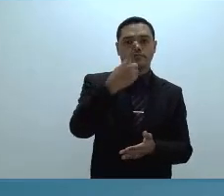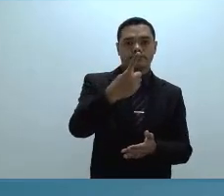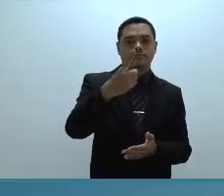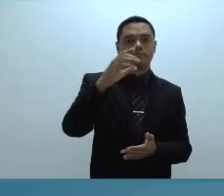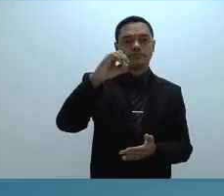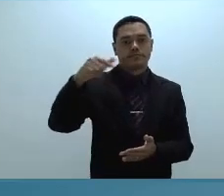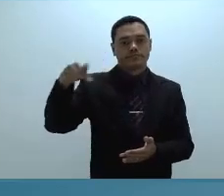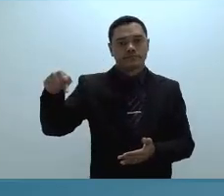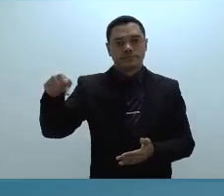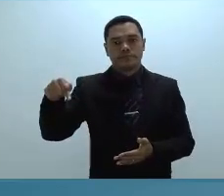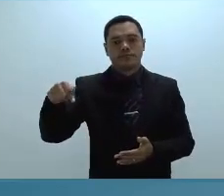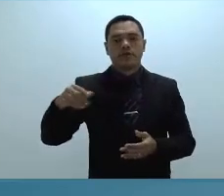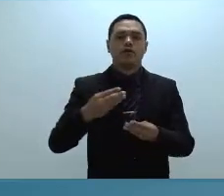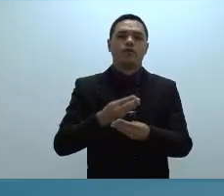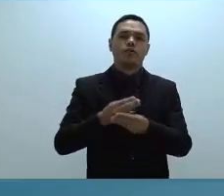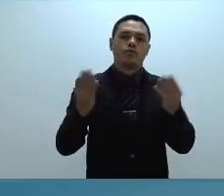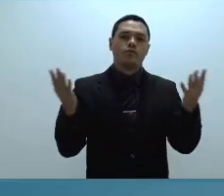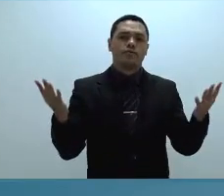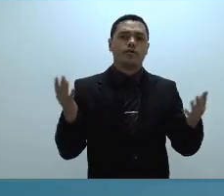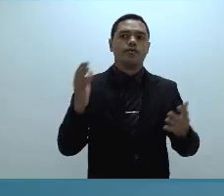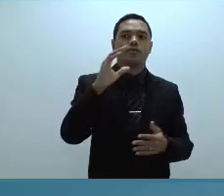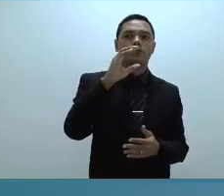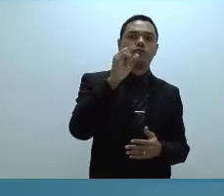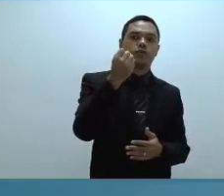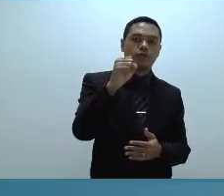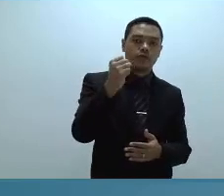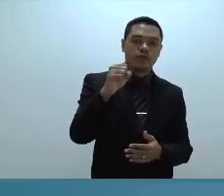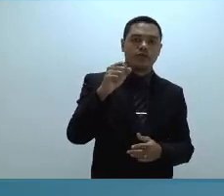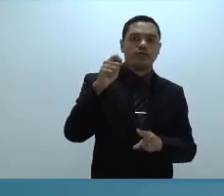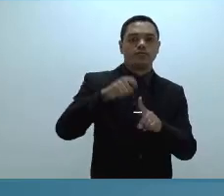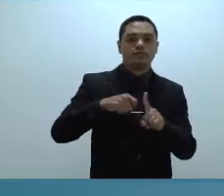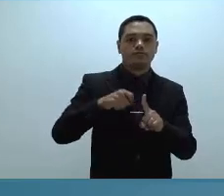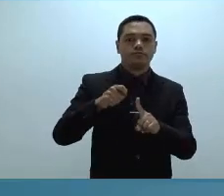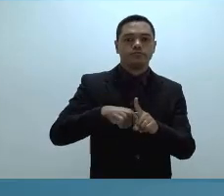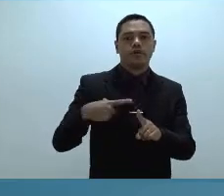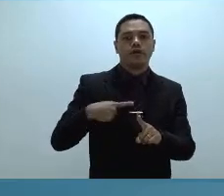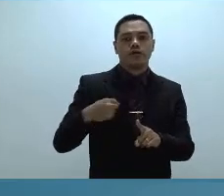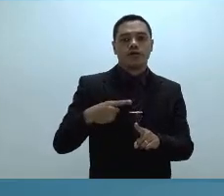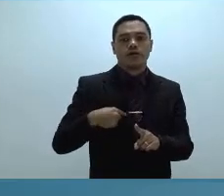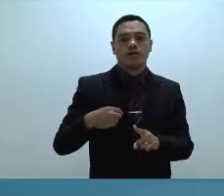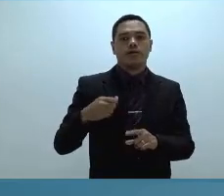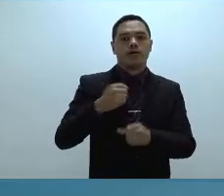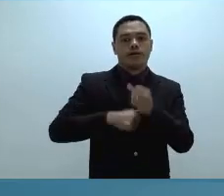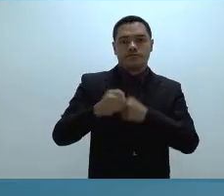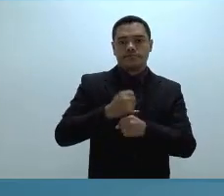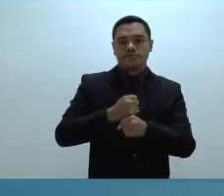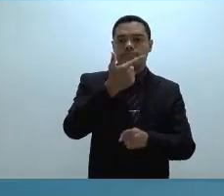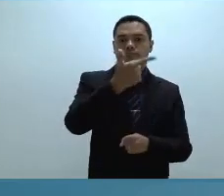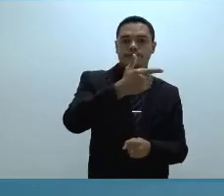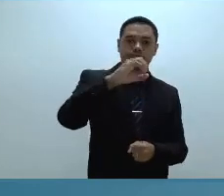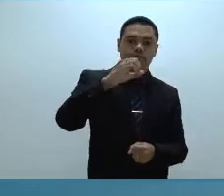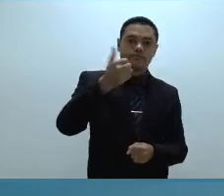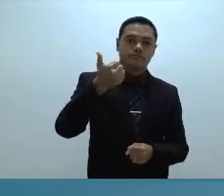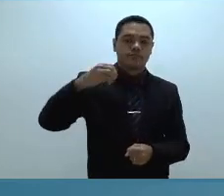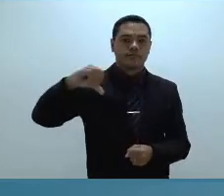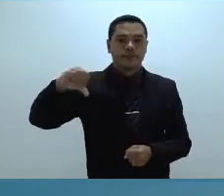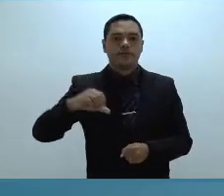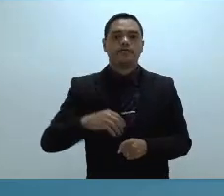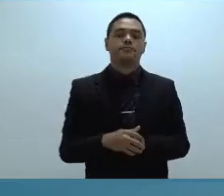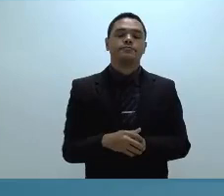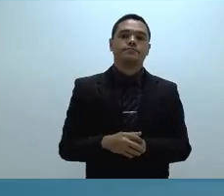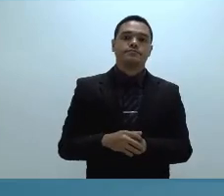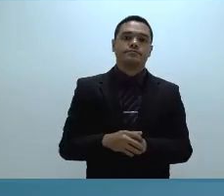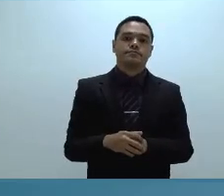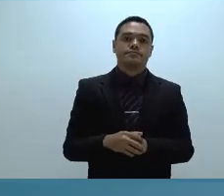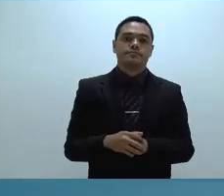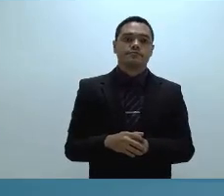Moura, publicado em 8/8/2019. Note-se que este julgado, para além de não se enquadrar com o